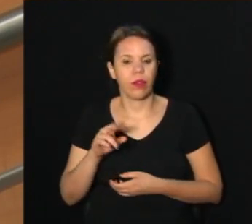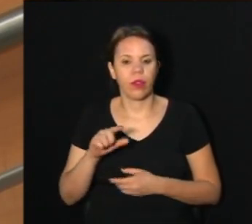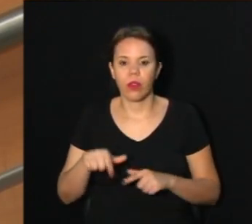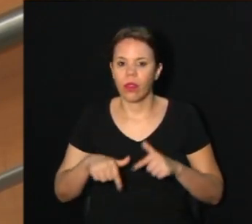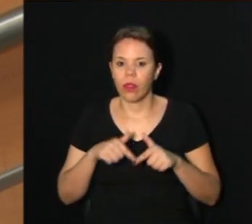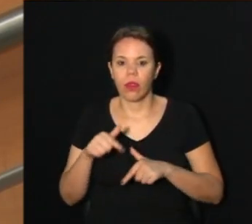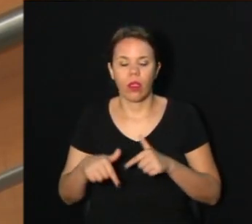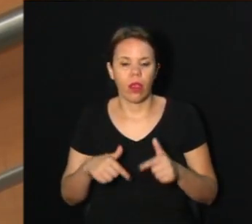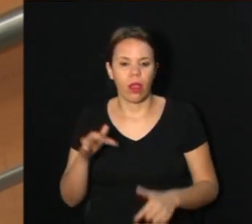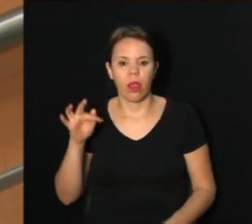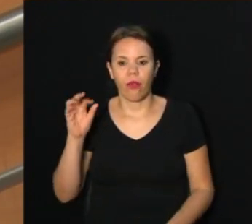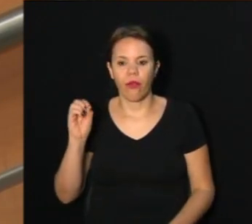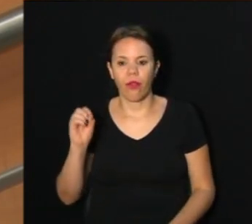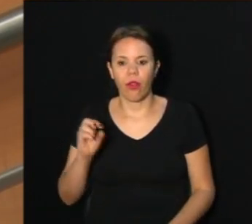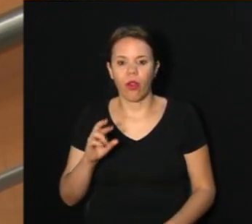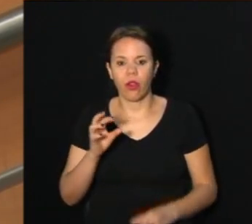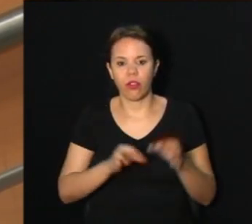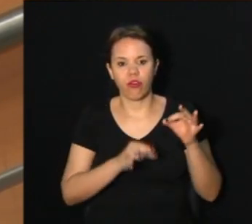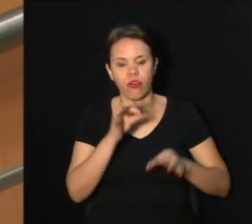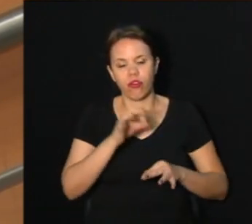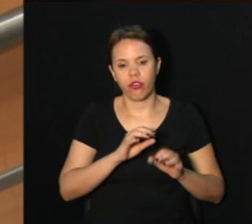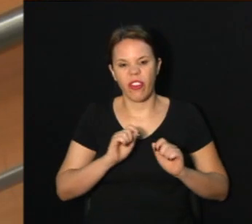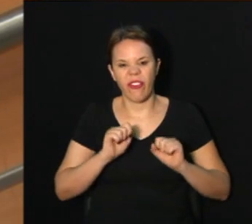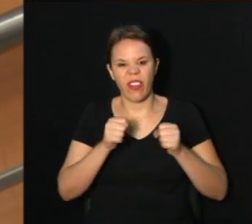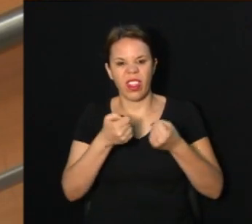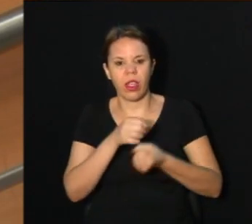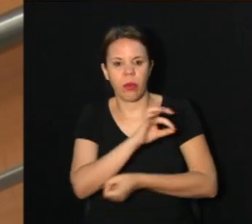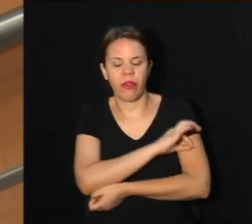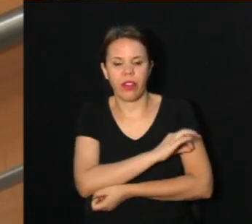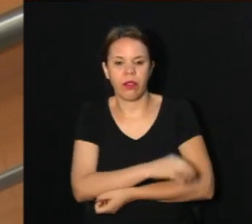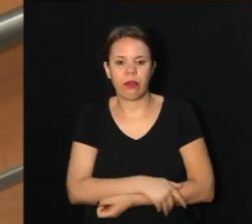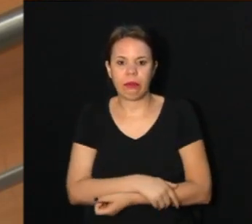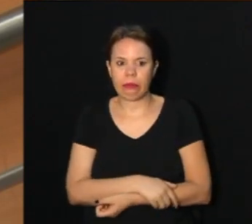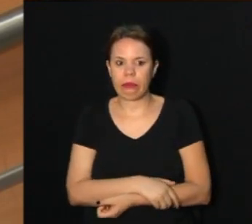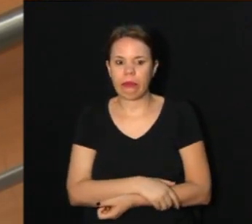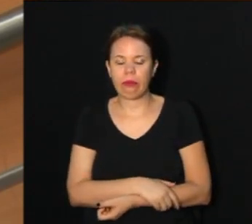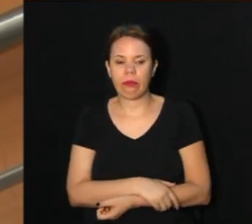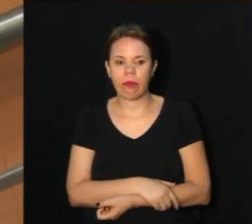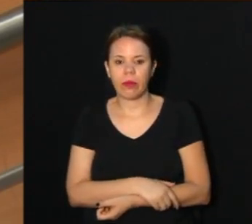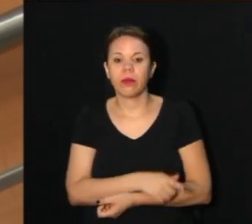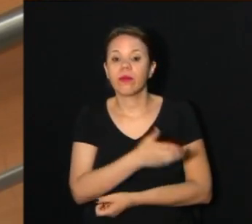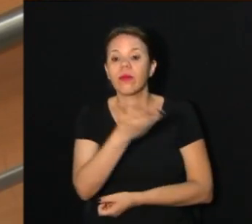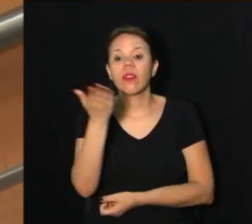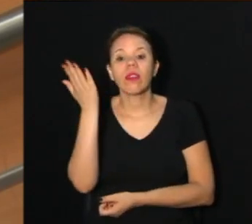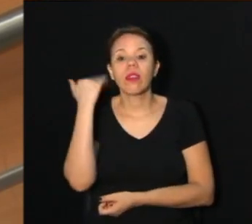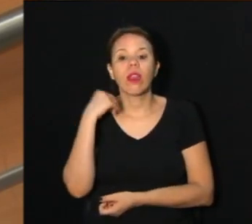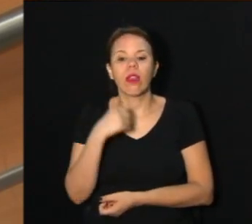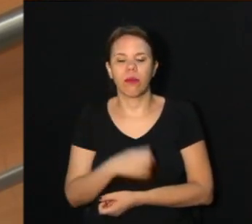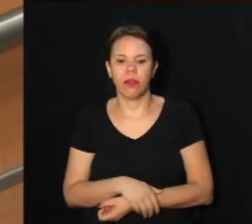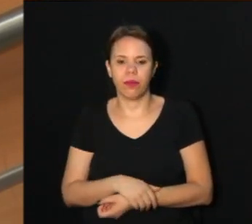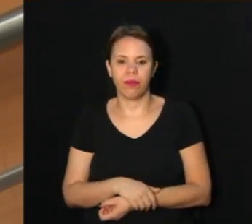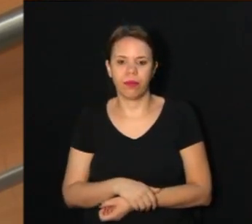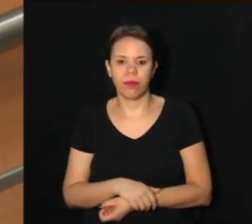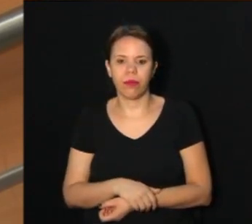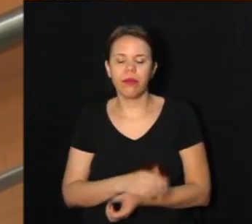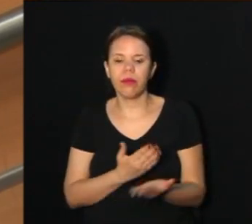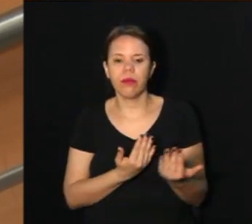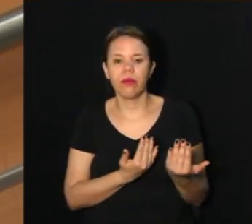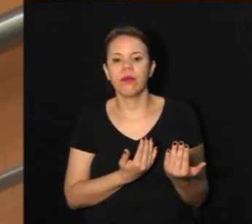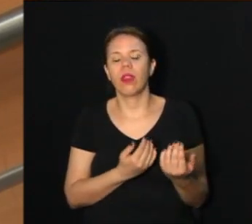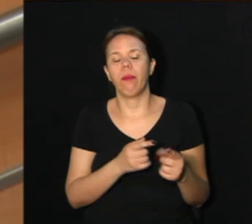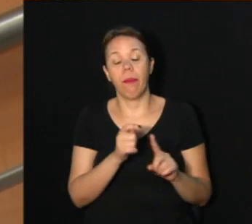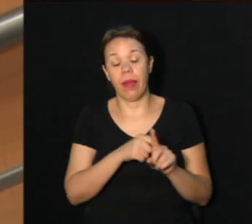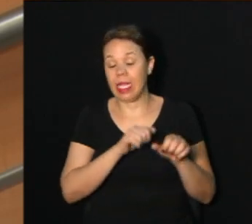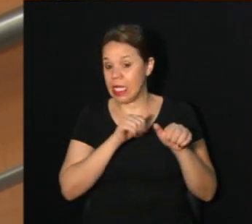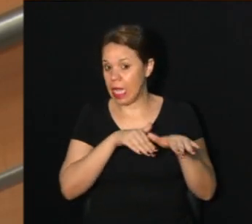no fórum defendendo prefeitura. Os senhores sabem quanto foi, em setembro, a sucumbência